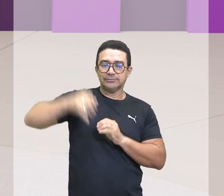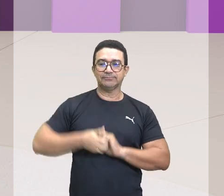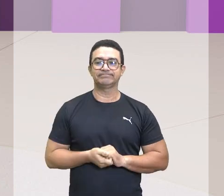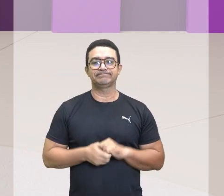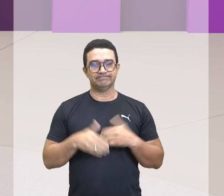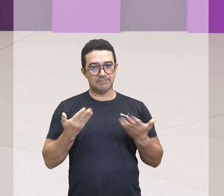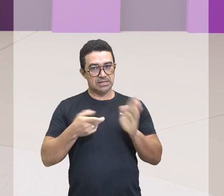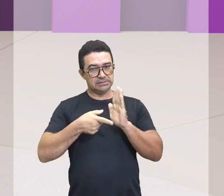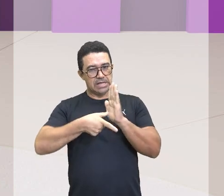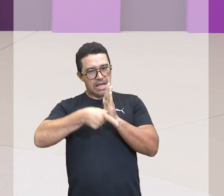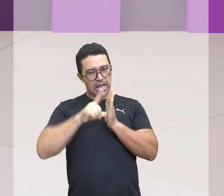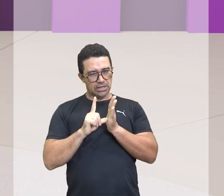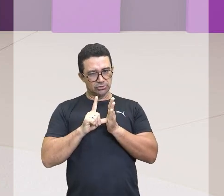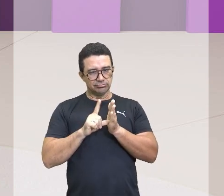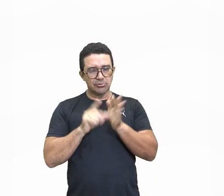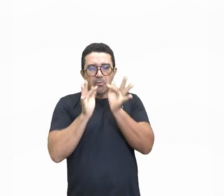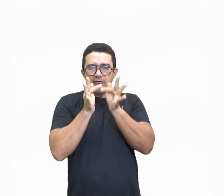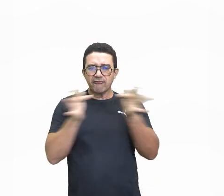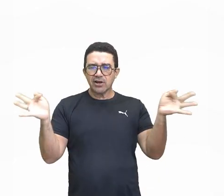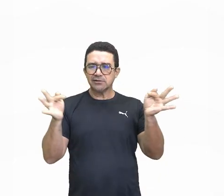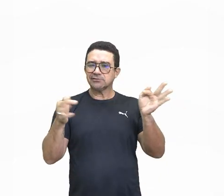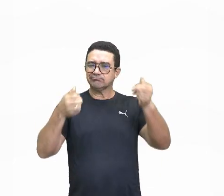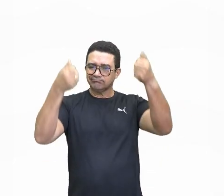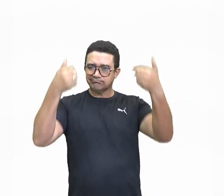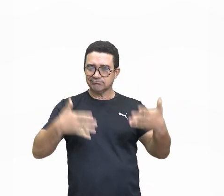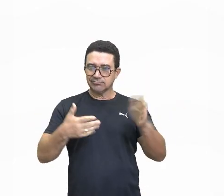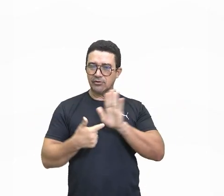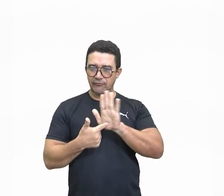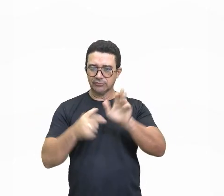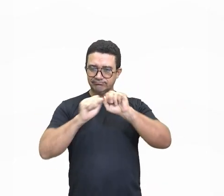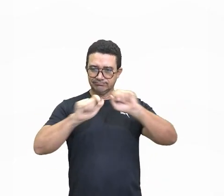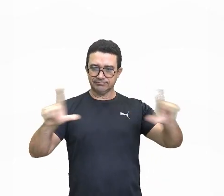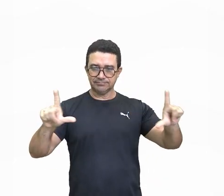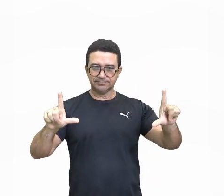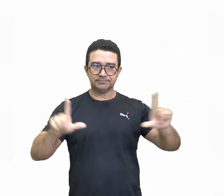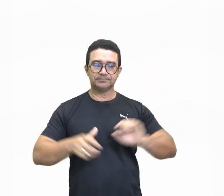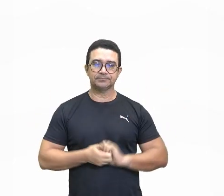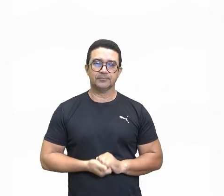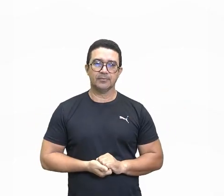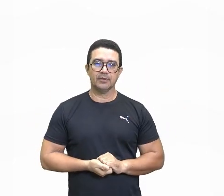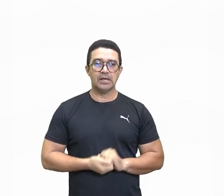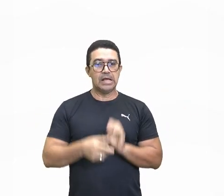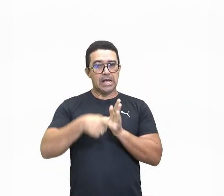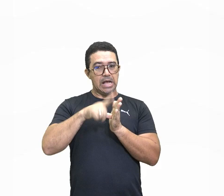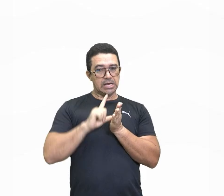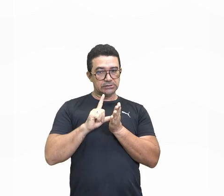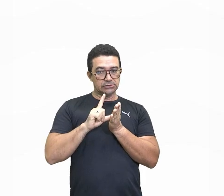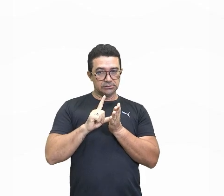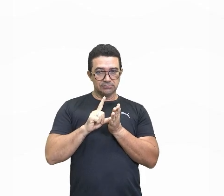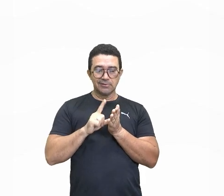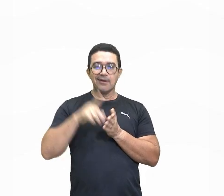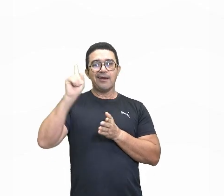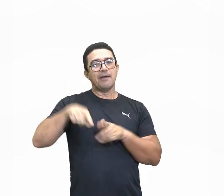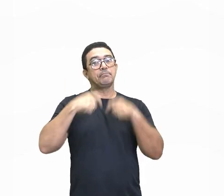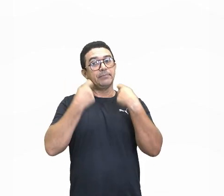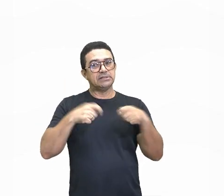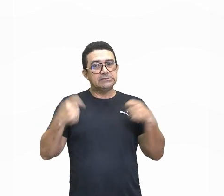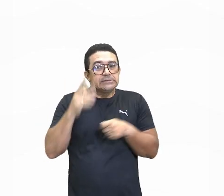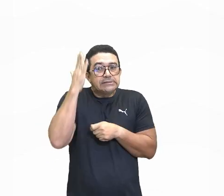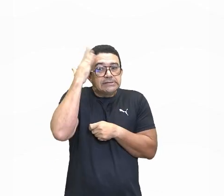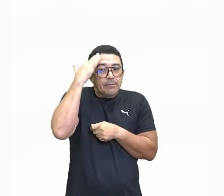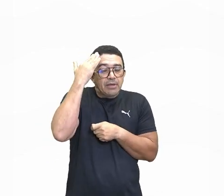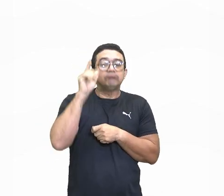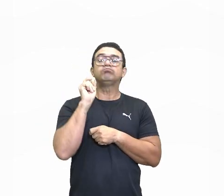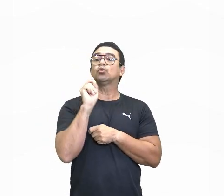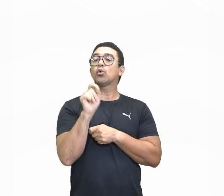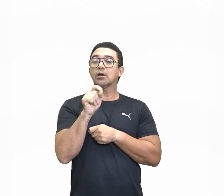nada, vamos a uma frase? Olha aí, ó, observem na cartela comigo. Antes de mais nada, é preciso saber que